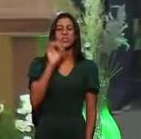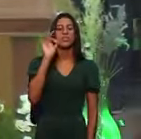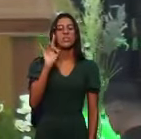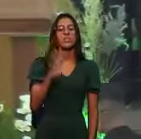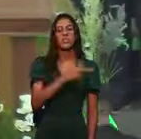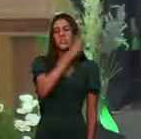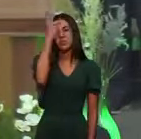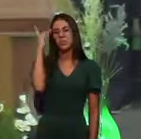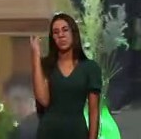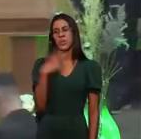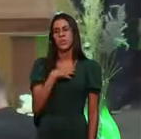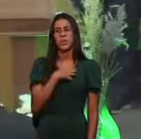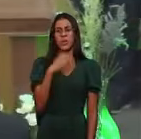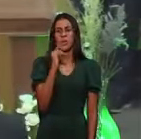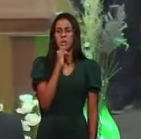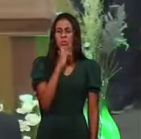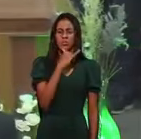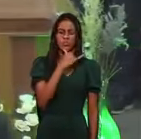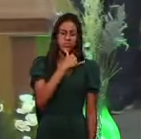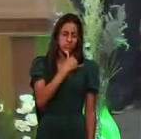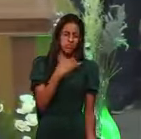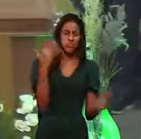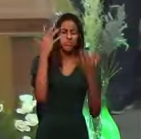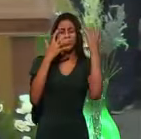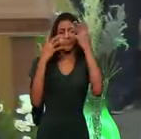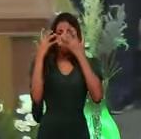abatida. Só quem